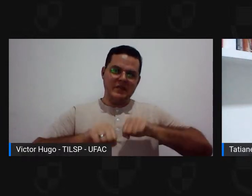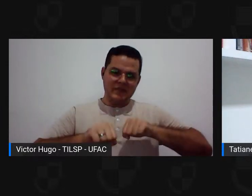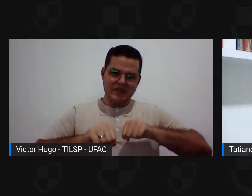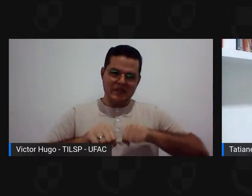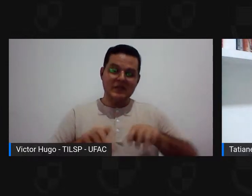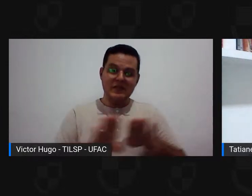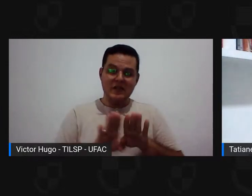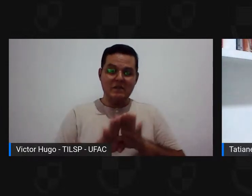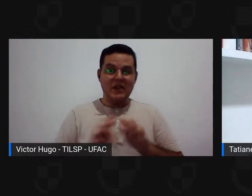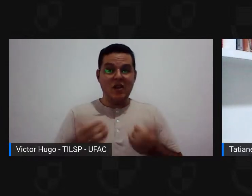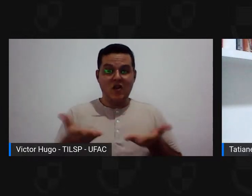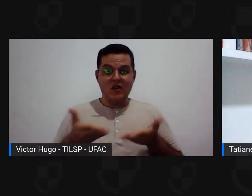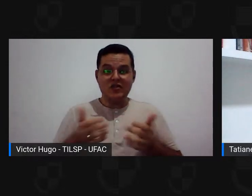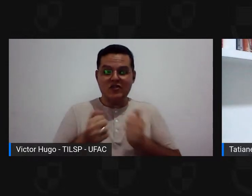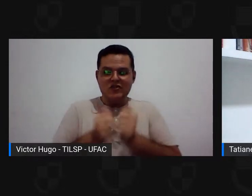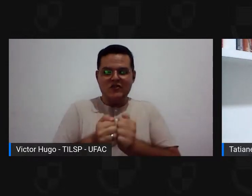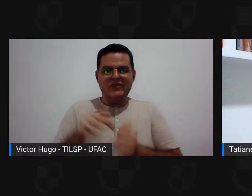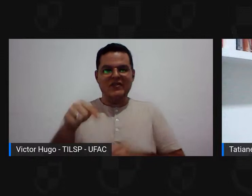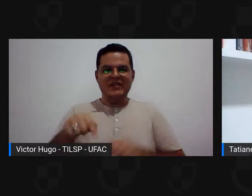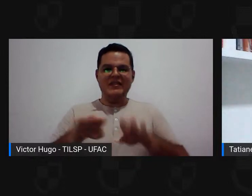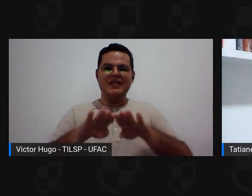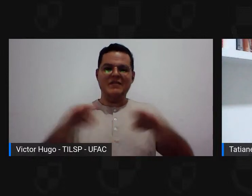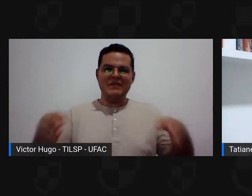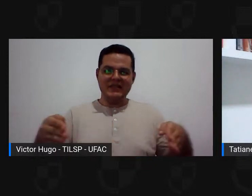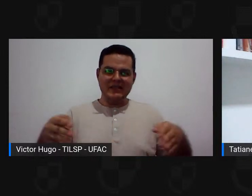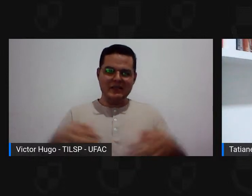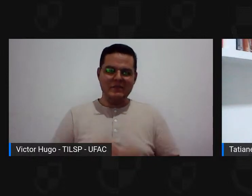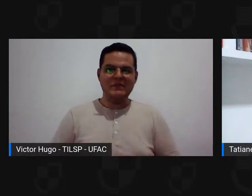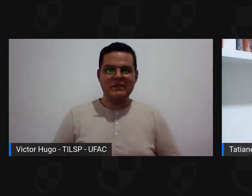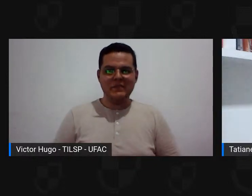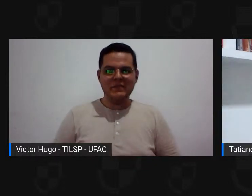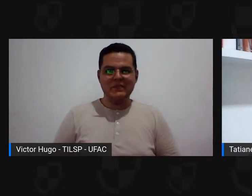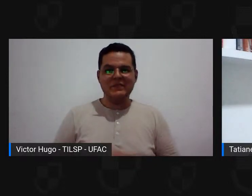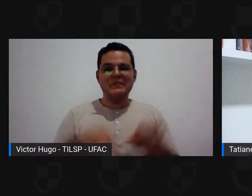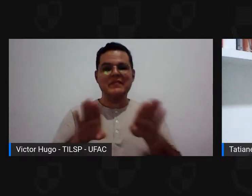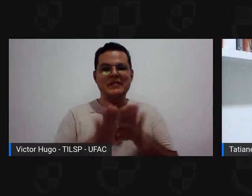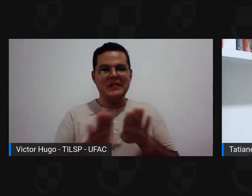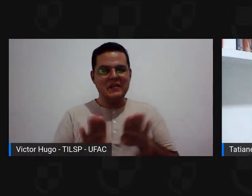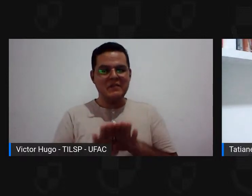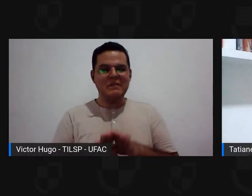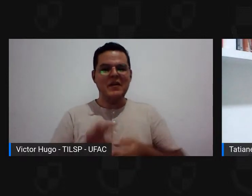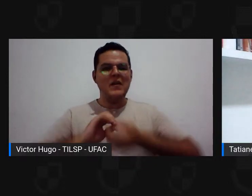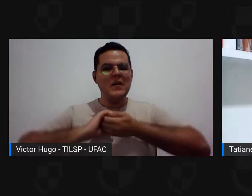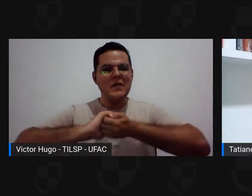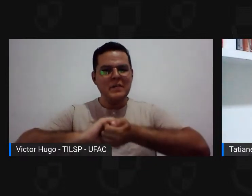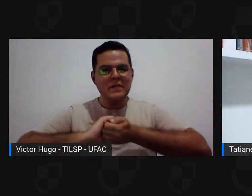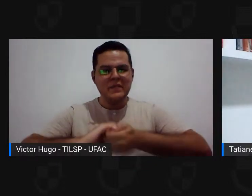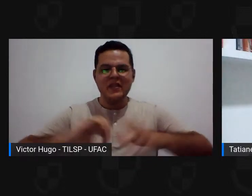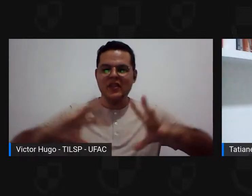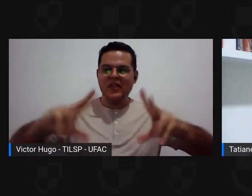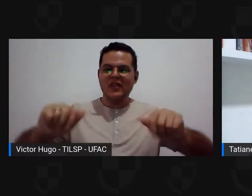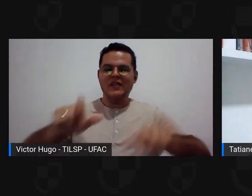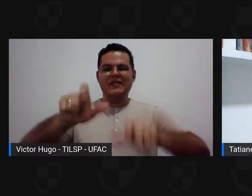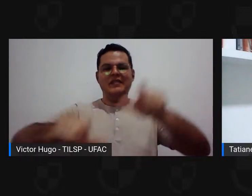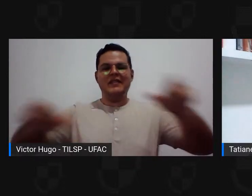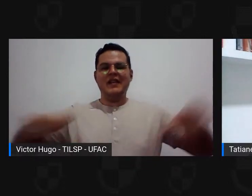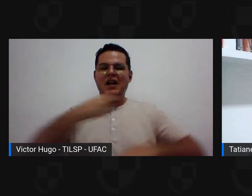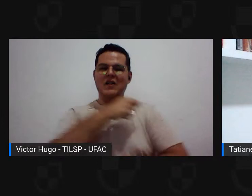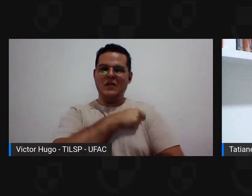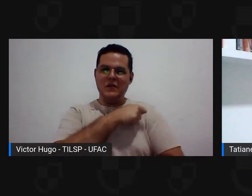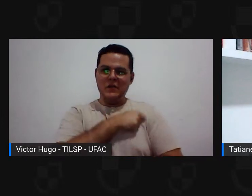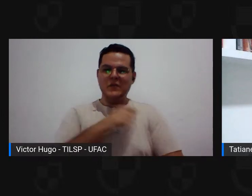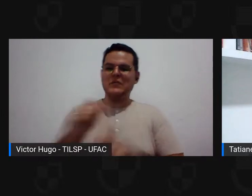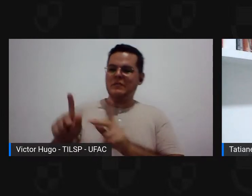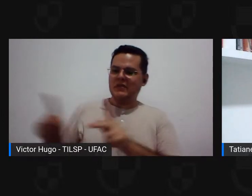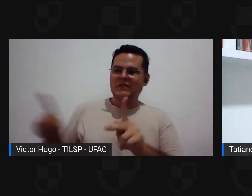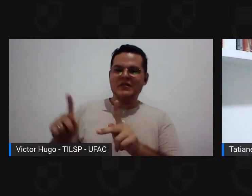mesa. Quero cumprimentar todos os alunos, todos os professores que nos assistem, dizer que vocês, cada